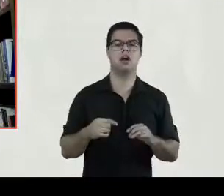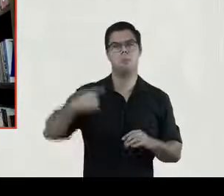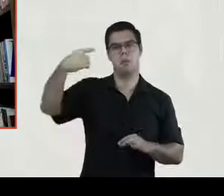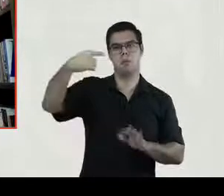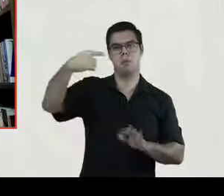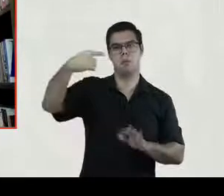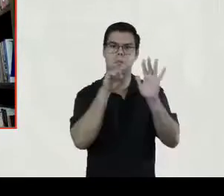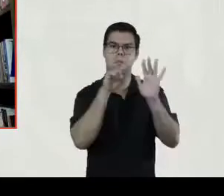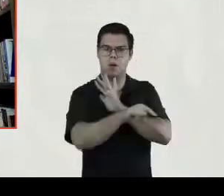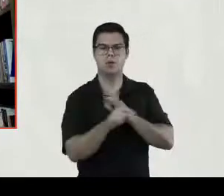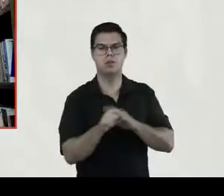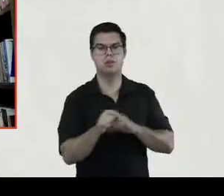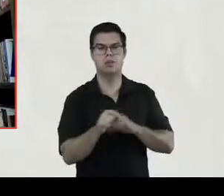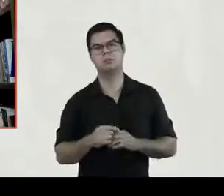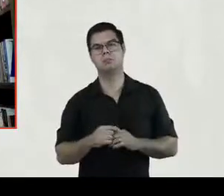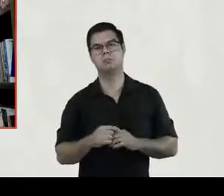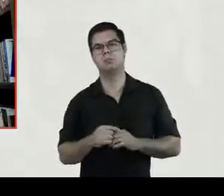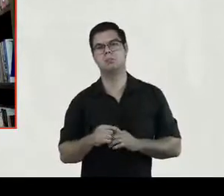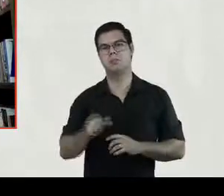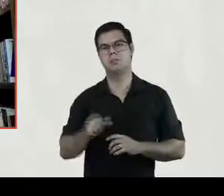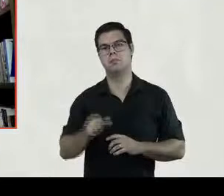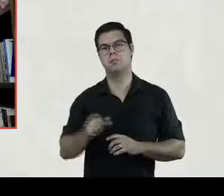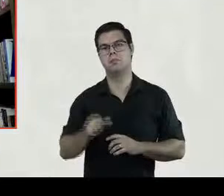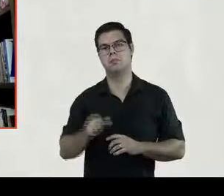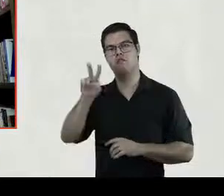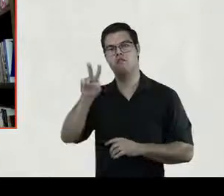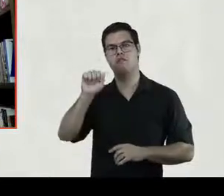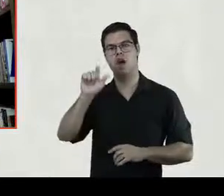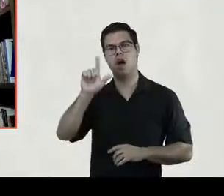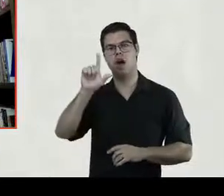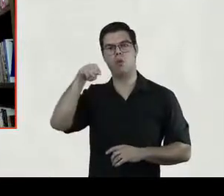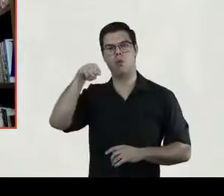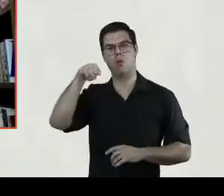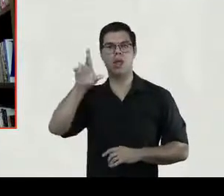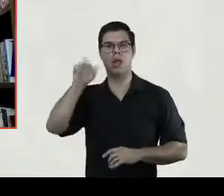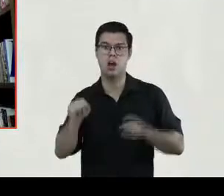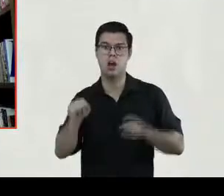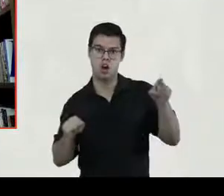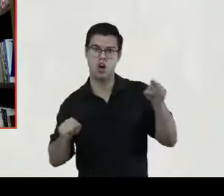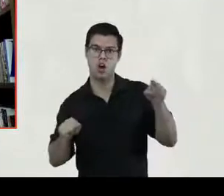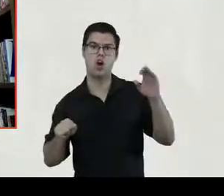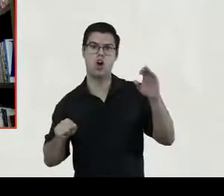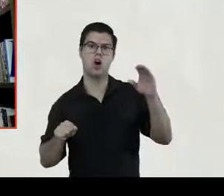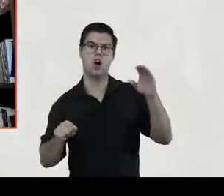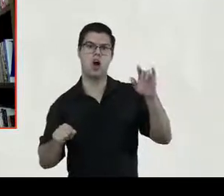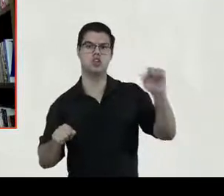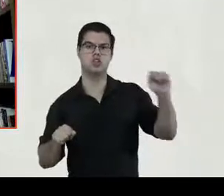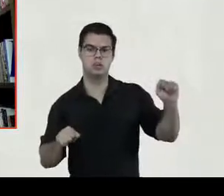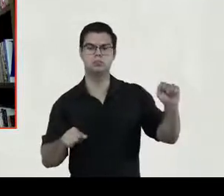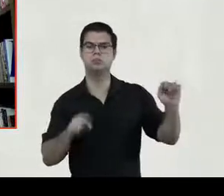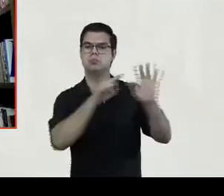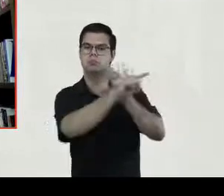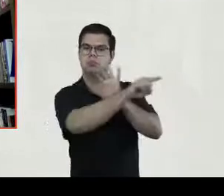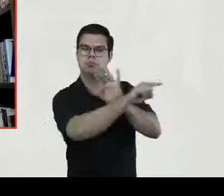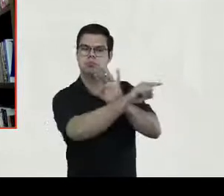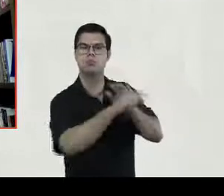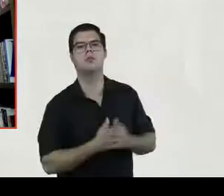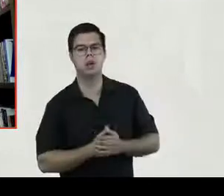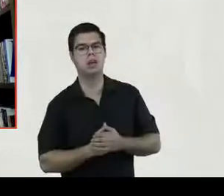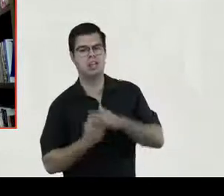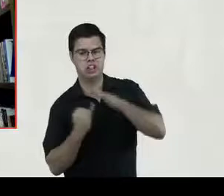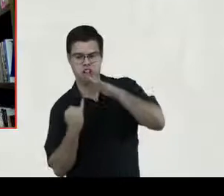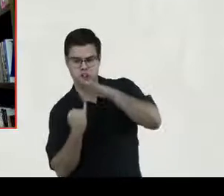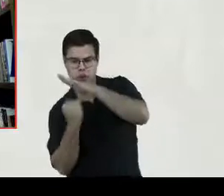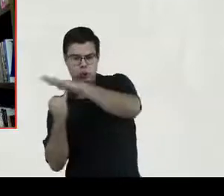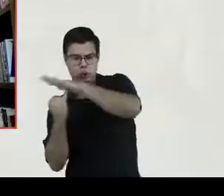que foi formulada pela Valmira Costa para a doutora Cláudia Fabian. A pergunta é a seguinte: muitas